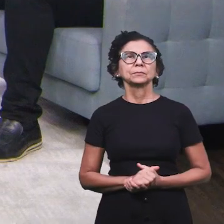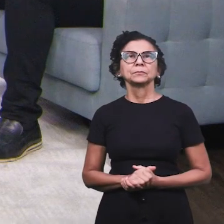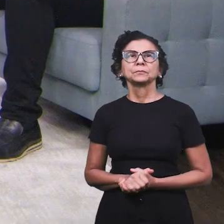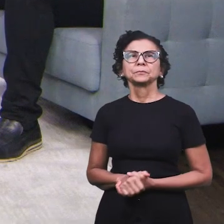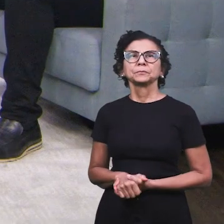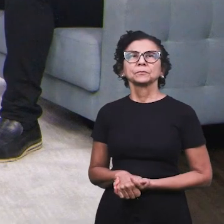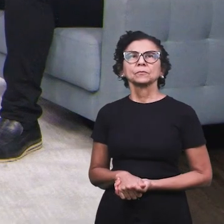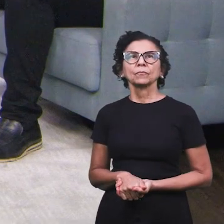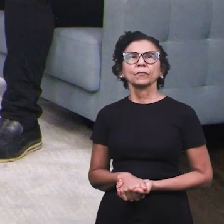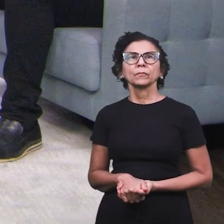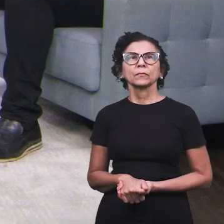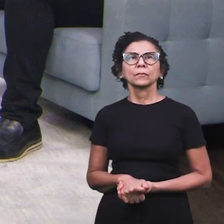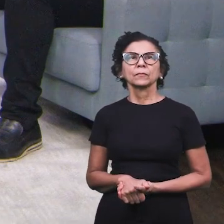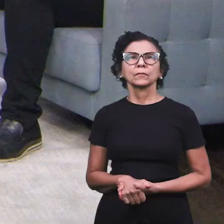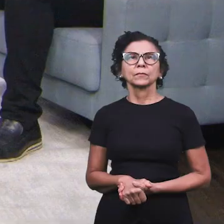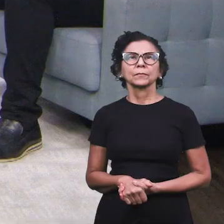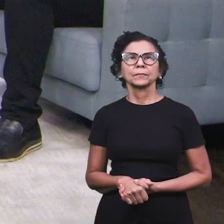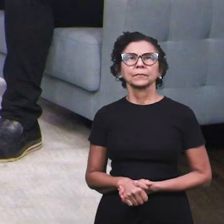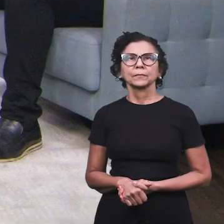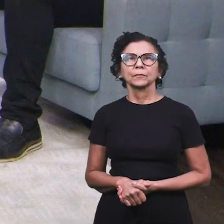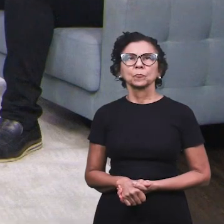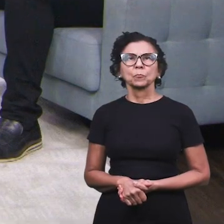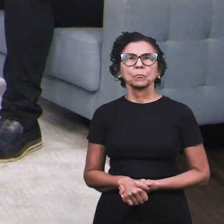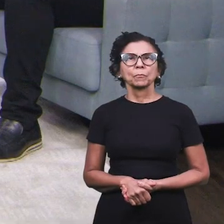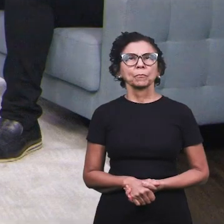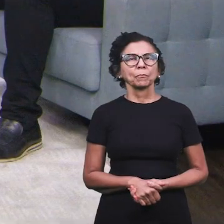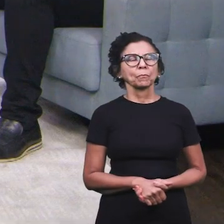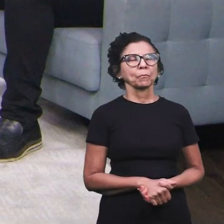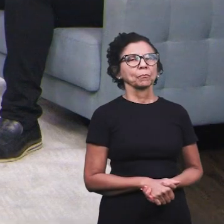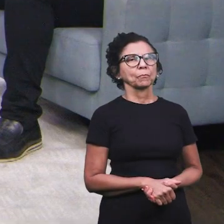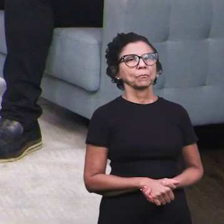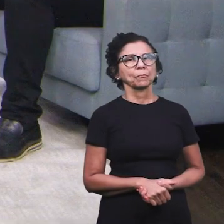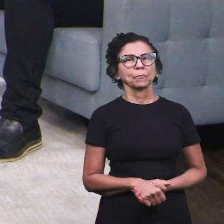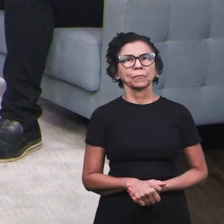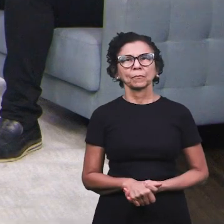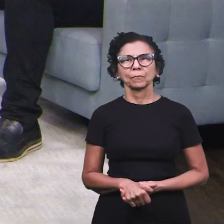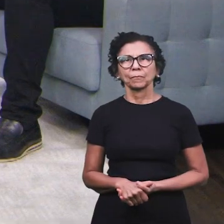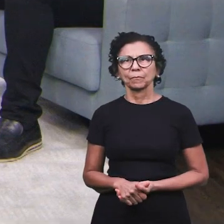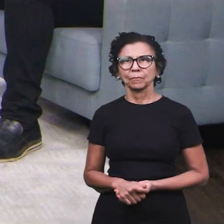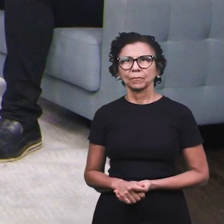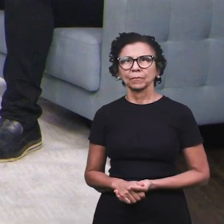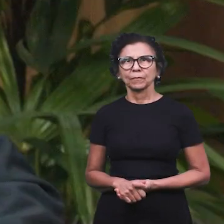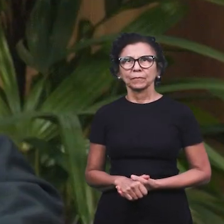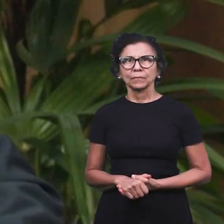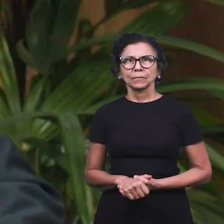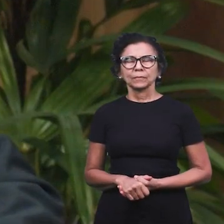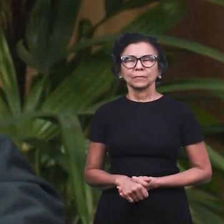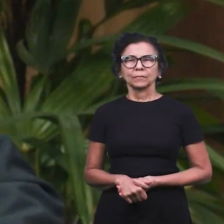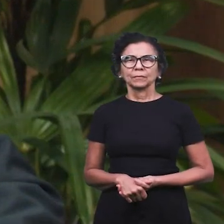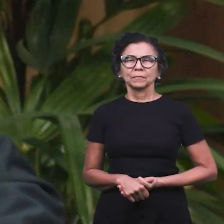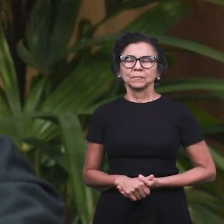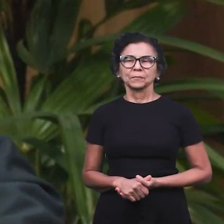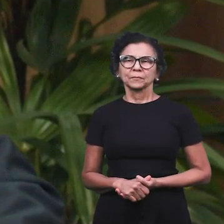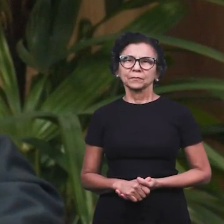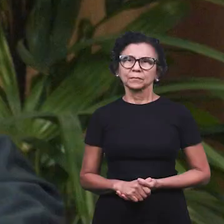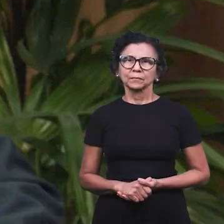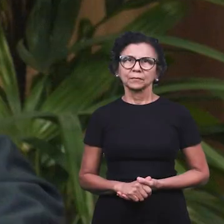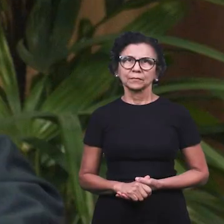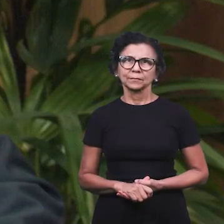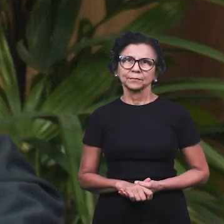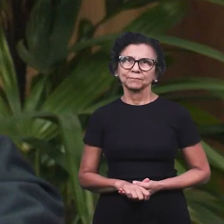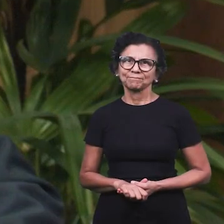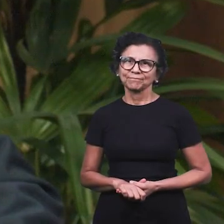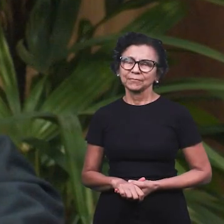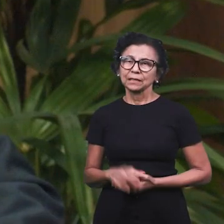Amém. E você saiba o seguinte: se a salvação chegou à sua vida e à sua casa, é